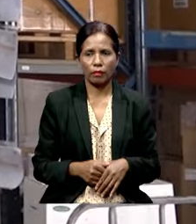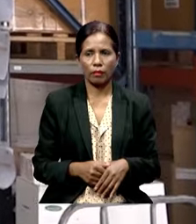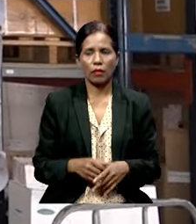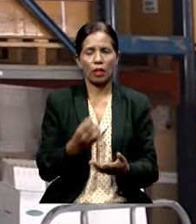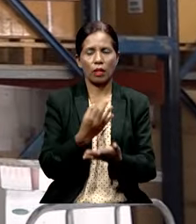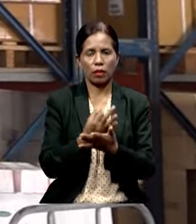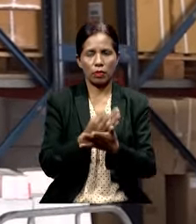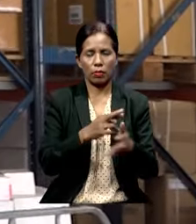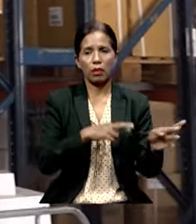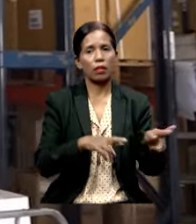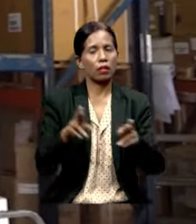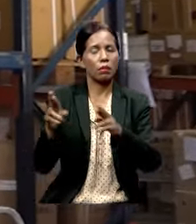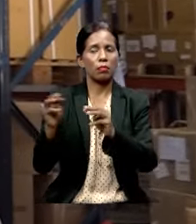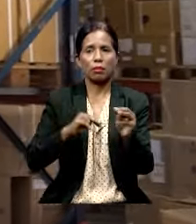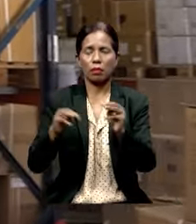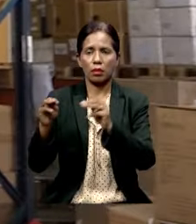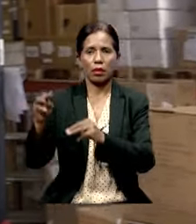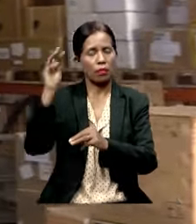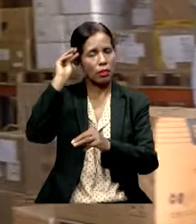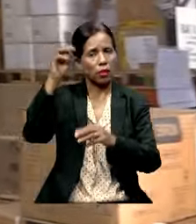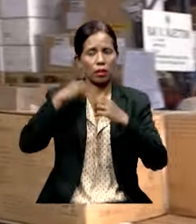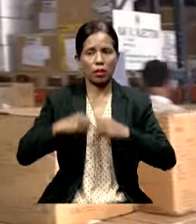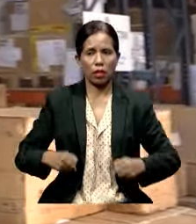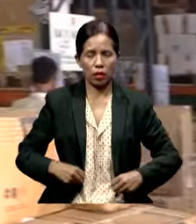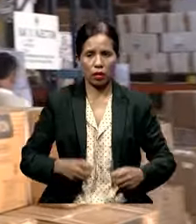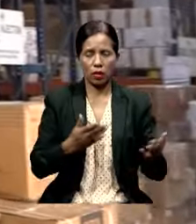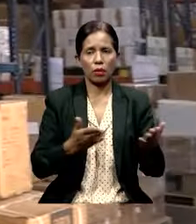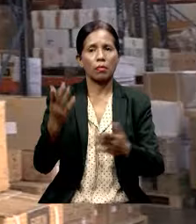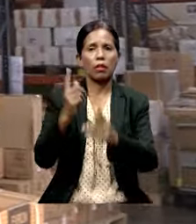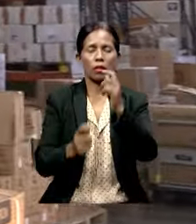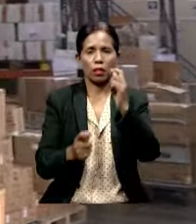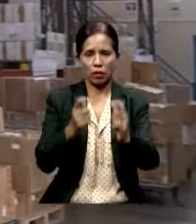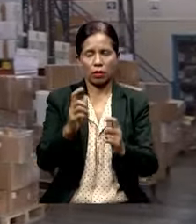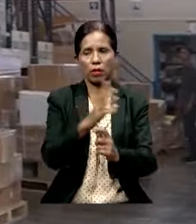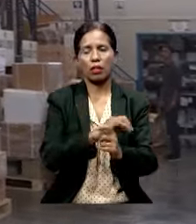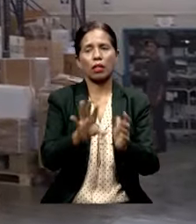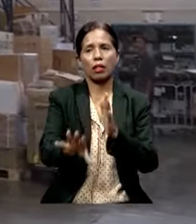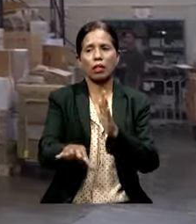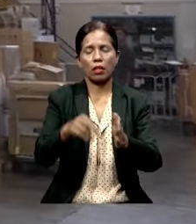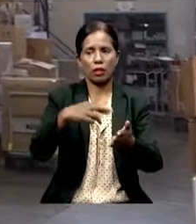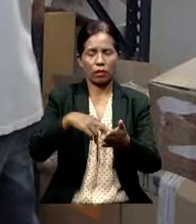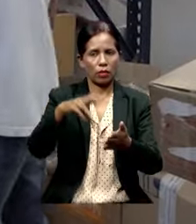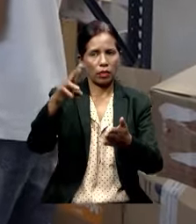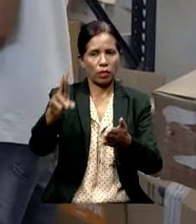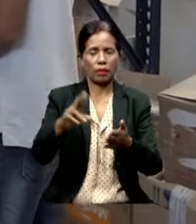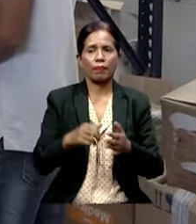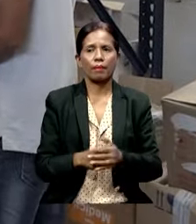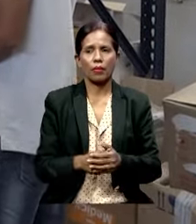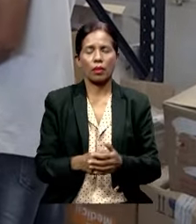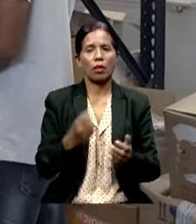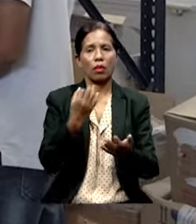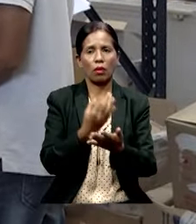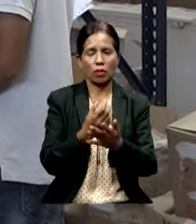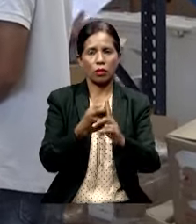Orçamento retificativo, nebe antes nem Ministra da Saúde submete ao Tribunal de Contas, retam ou visto o prévia. O prévio